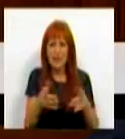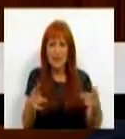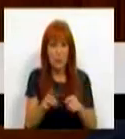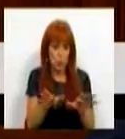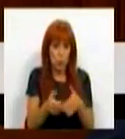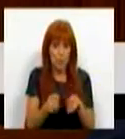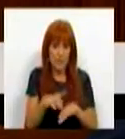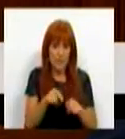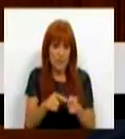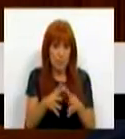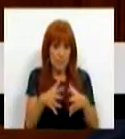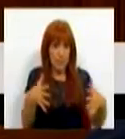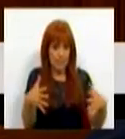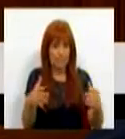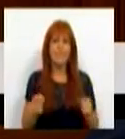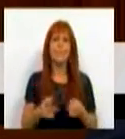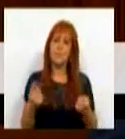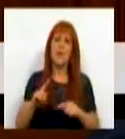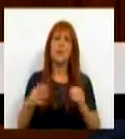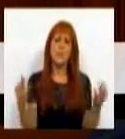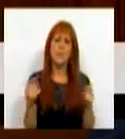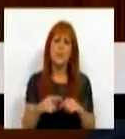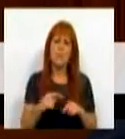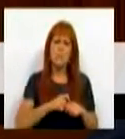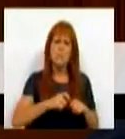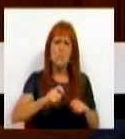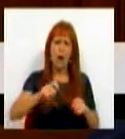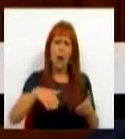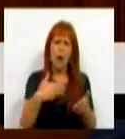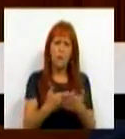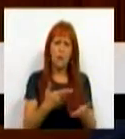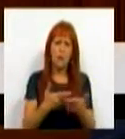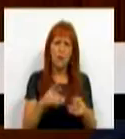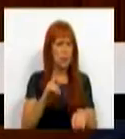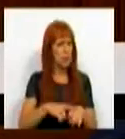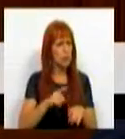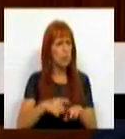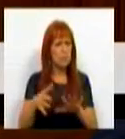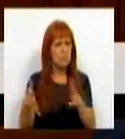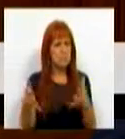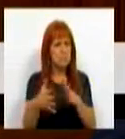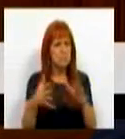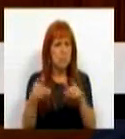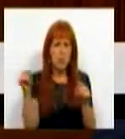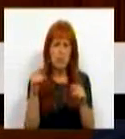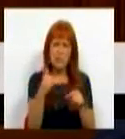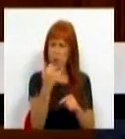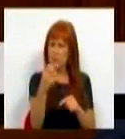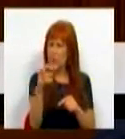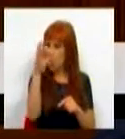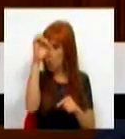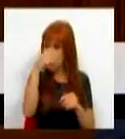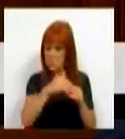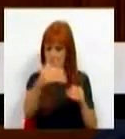do grupo fazer essa expansão, que veio de facto prolongar-se até ao período, pelo menos, de